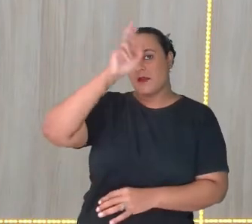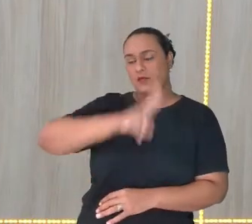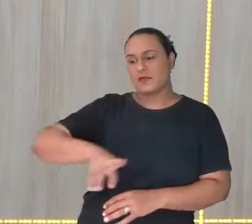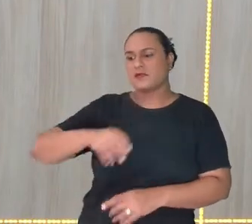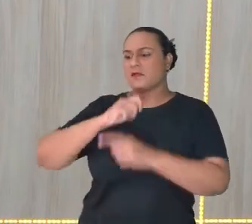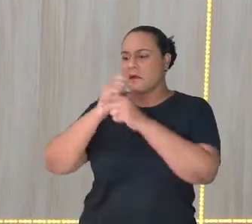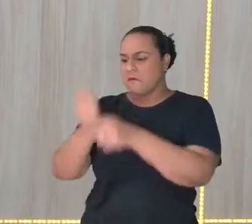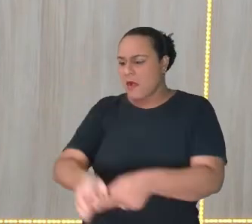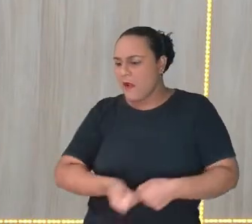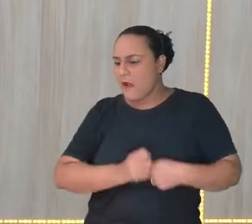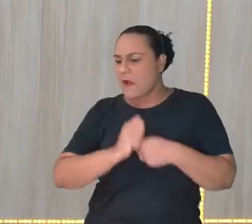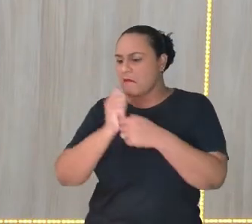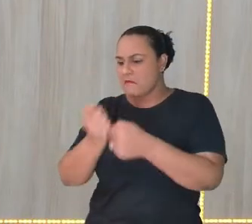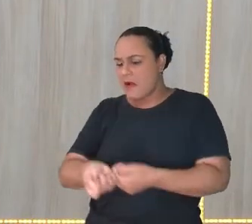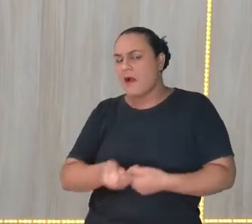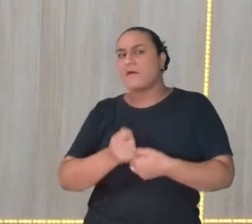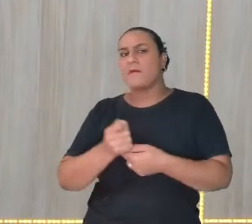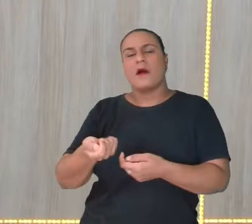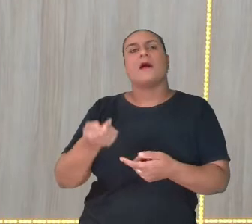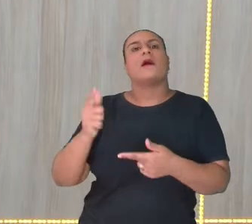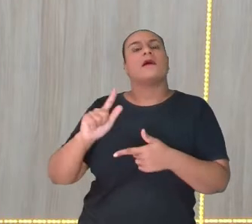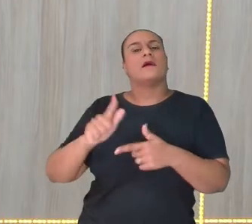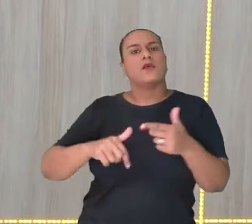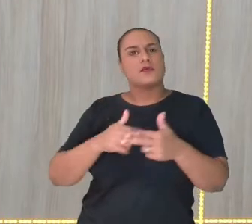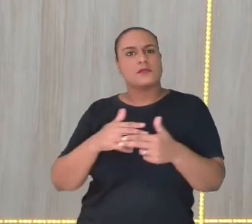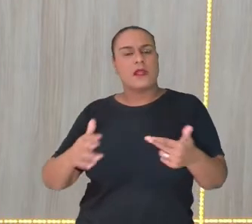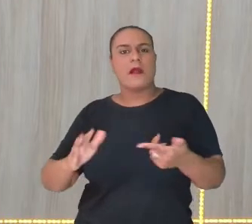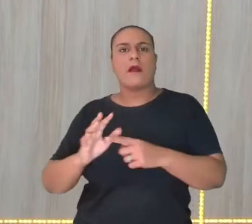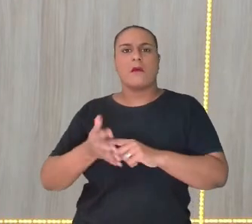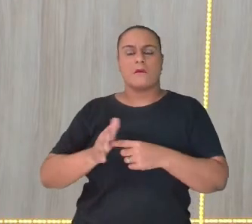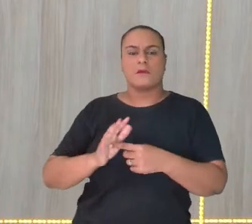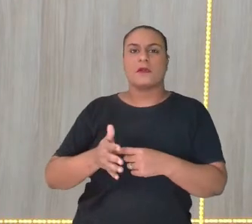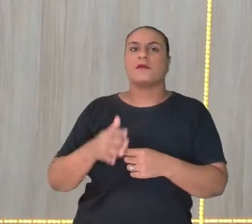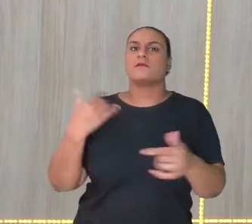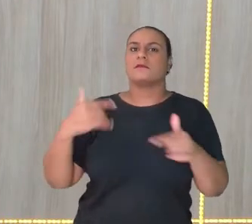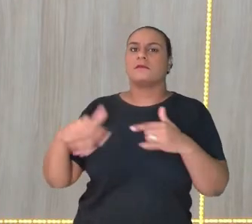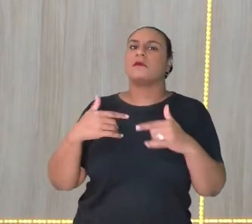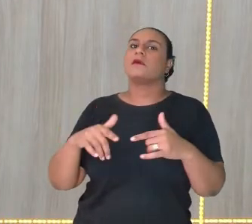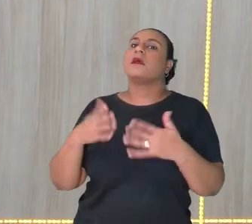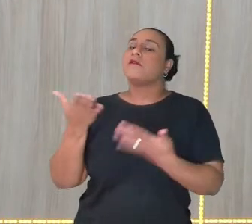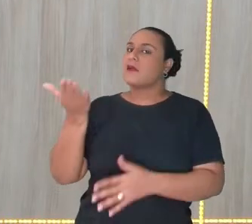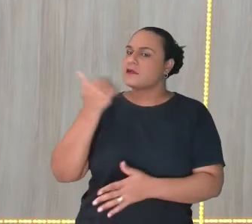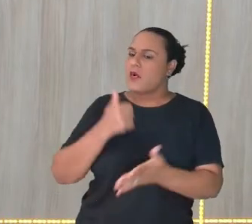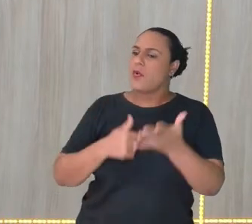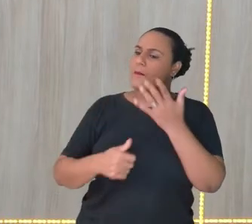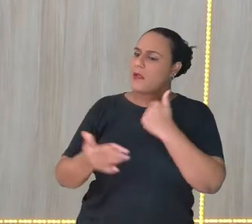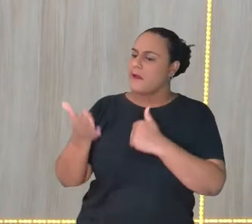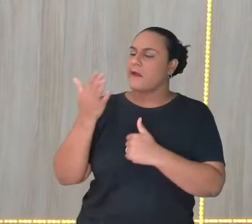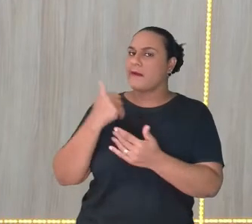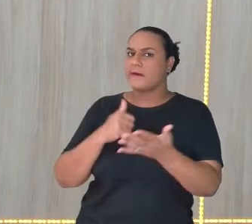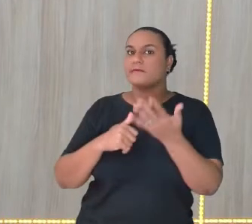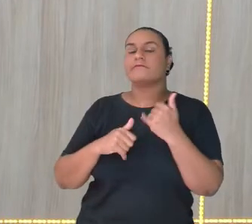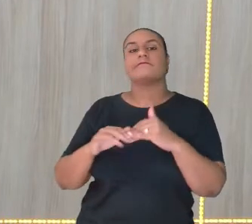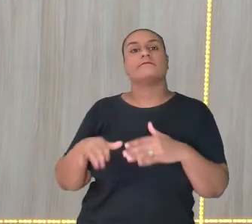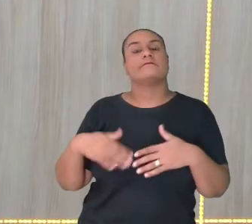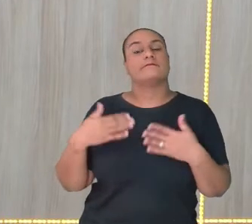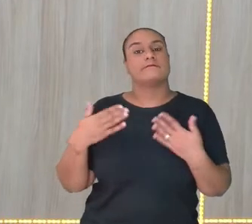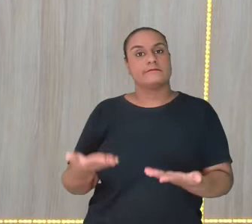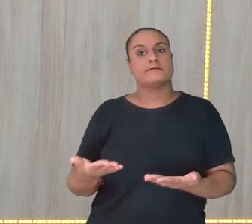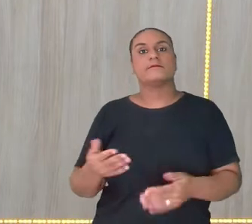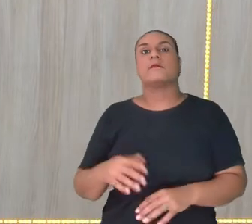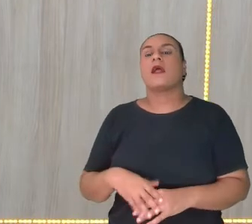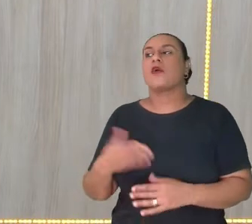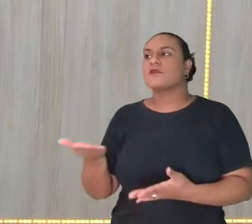a enxada, a estrovenga, né, a foice, ali para trabalhar, ele vai ficar se alimentando. Então, é como se ele